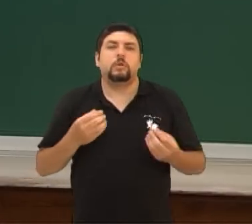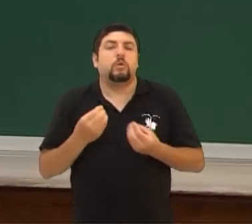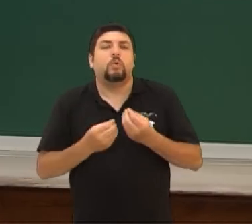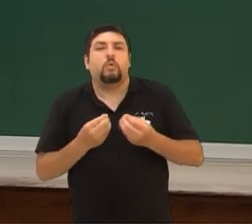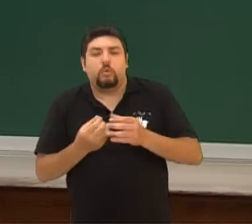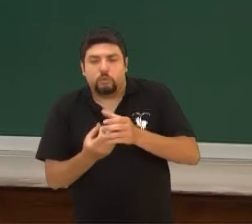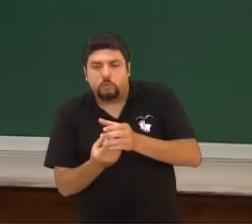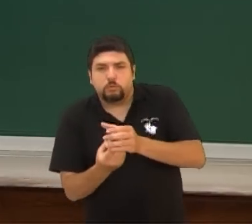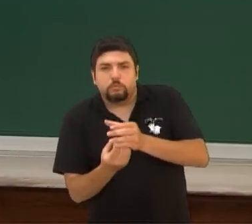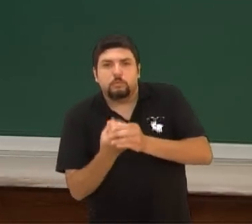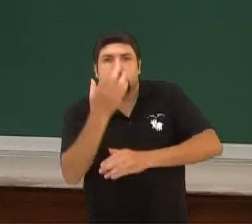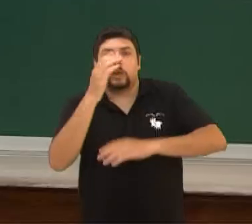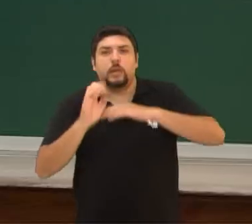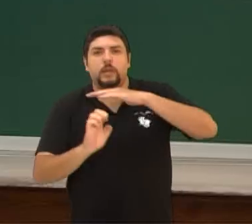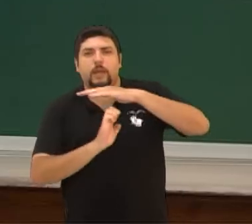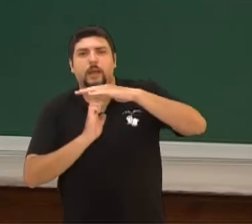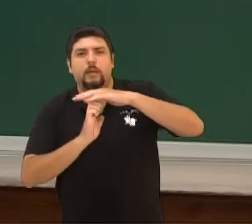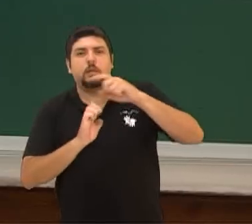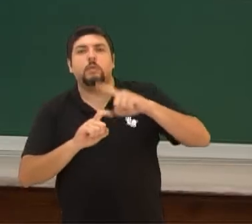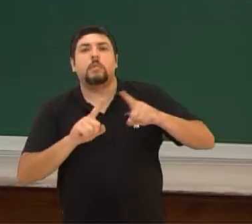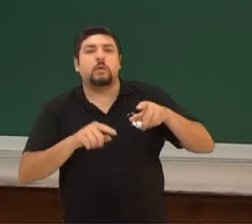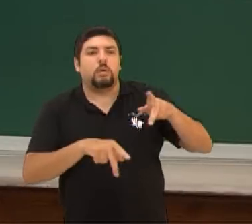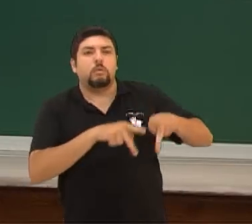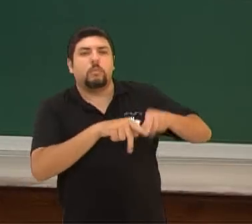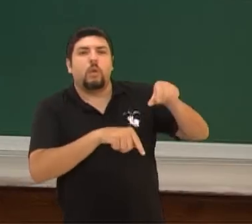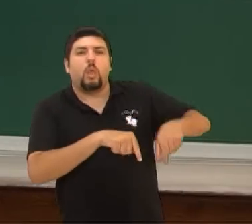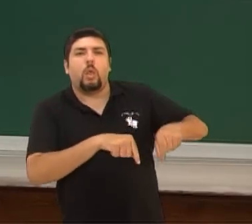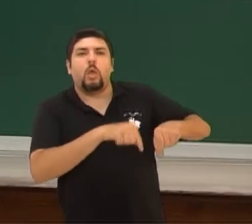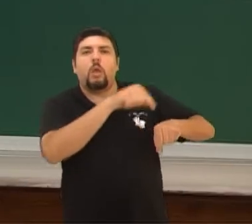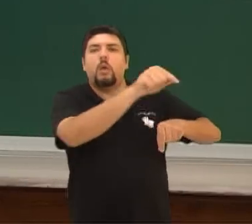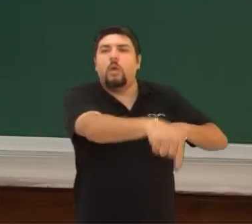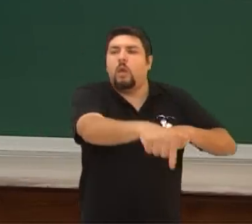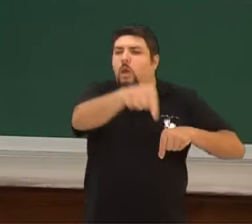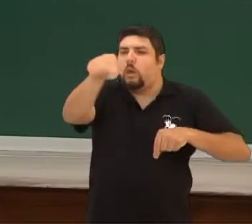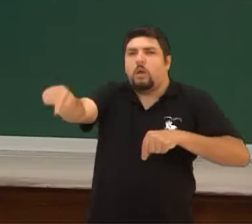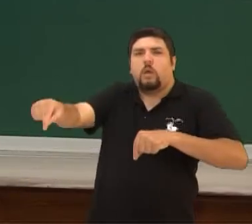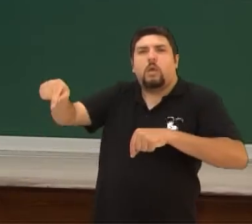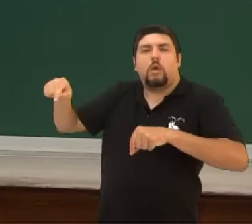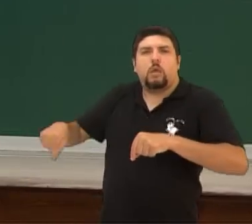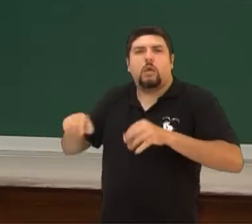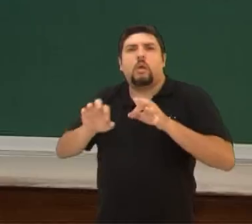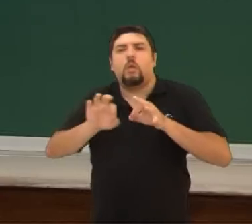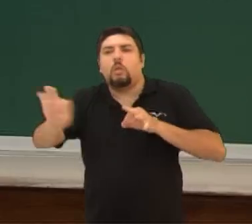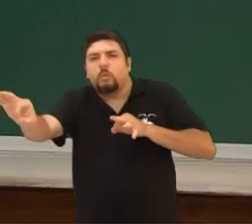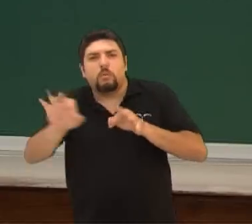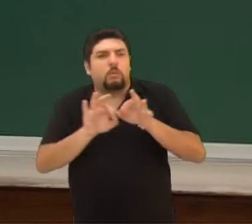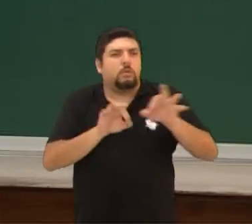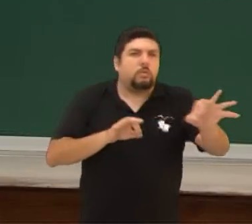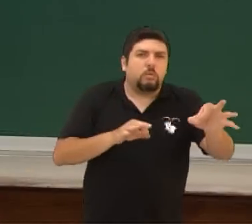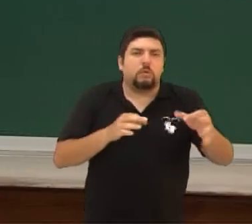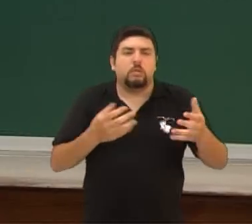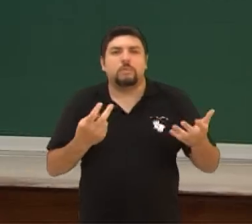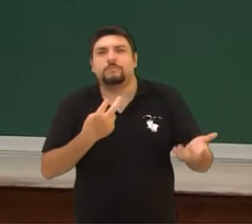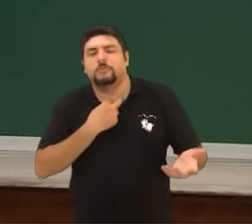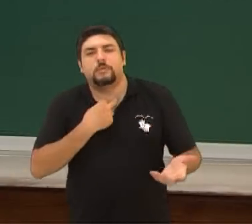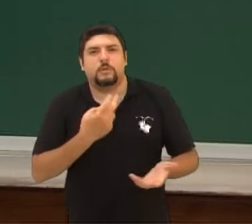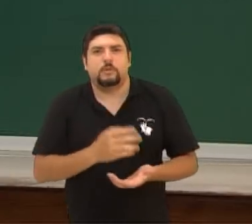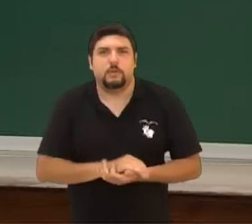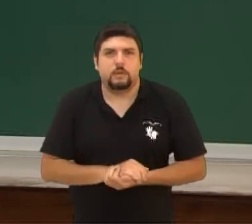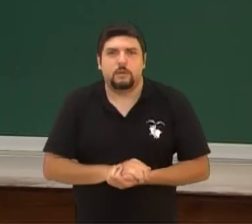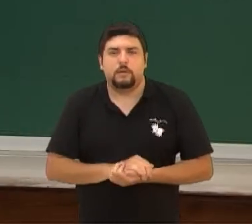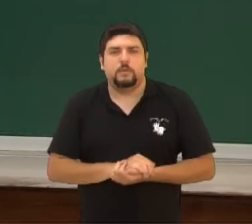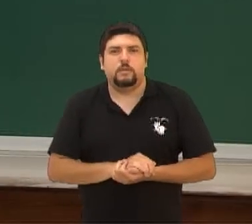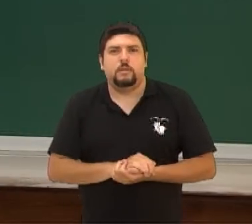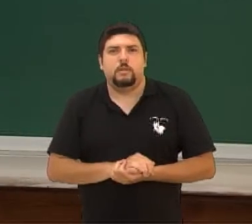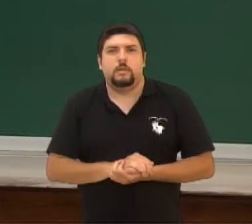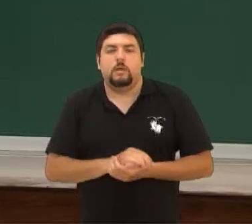em lugares onde você tem aglomerações fragmentadas, né? E não podem trabalhar com essas economias de aglomeração, que são benéficas